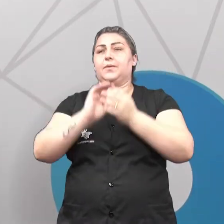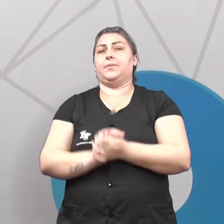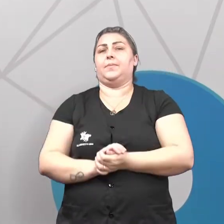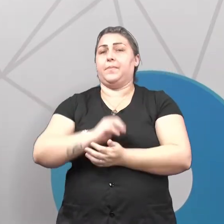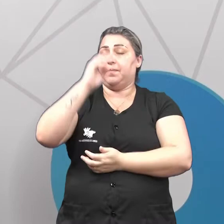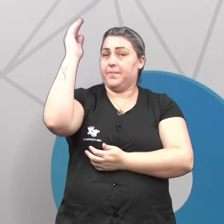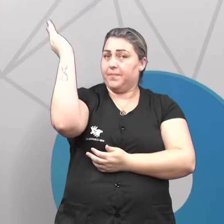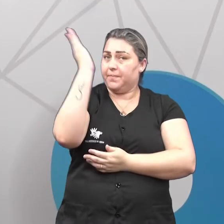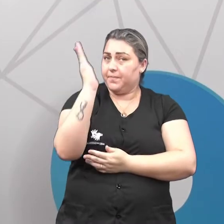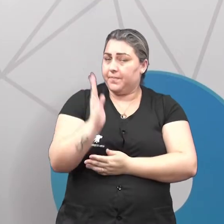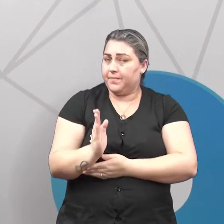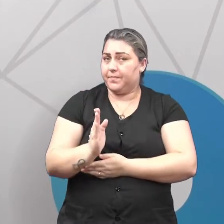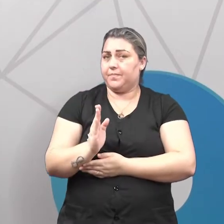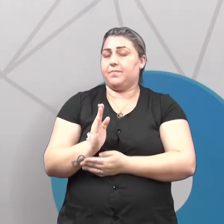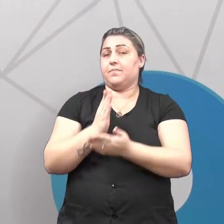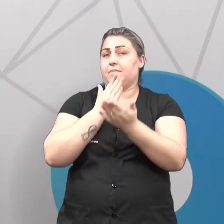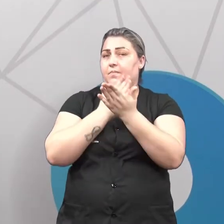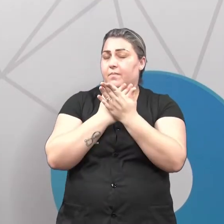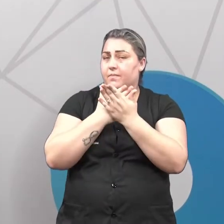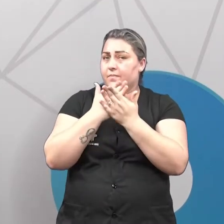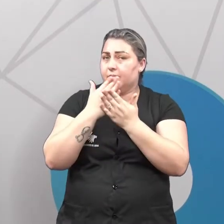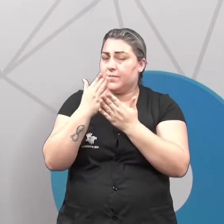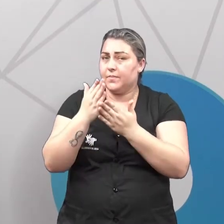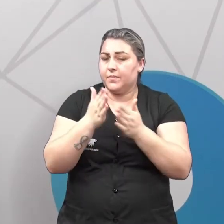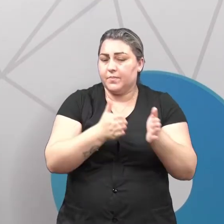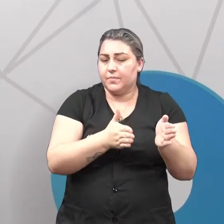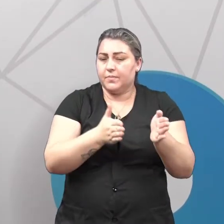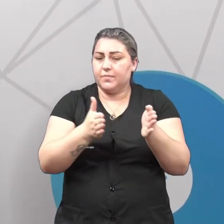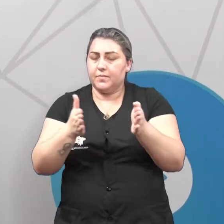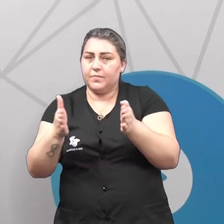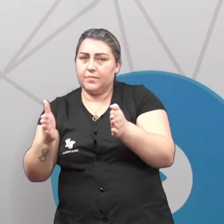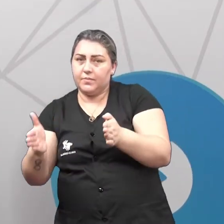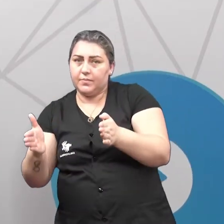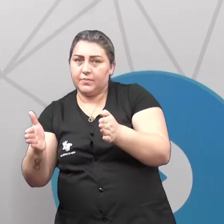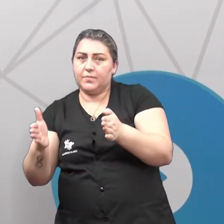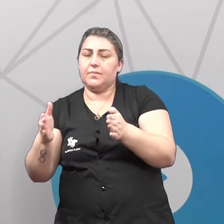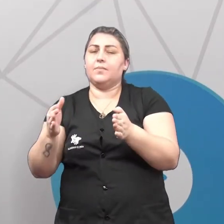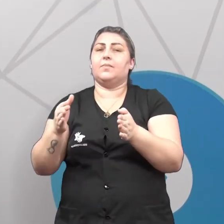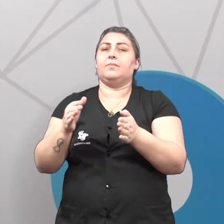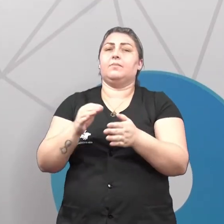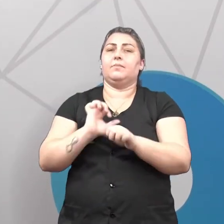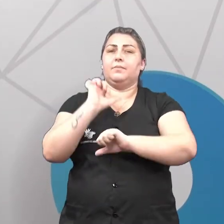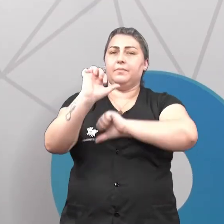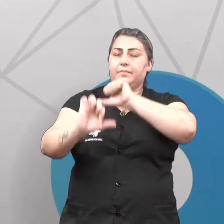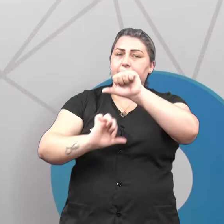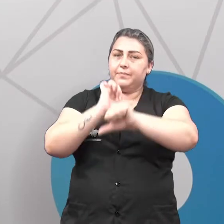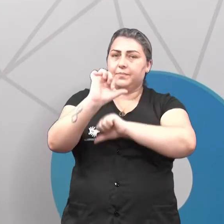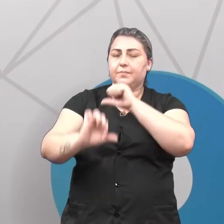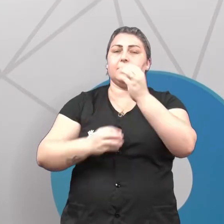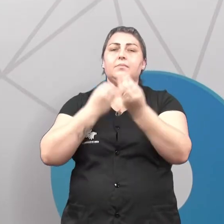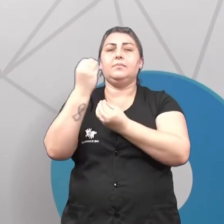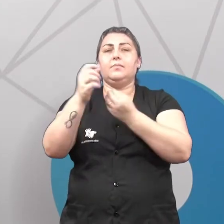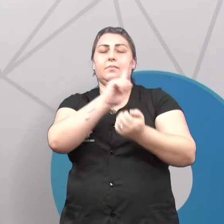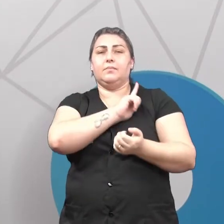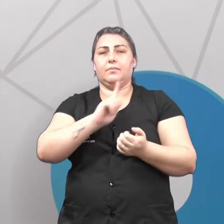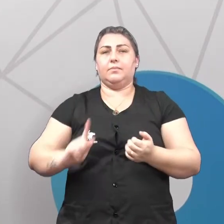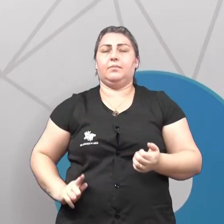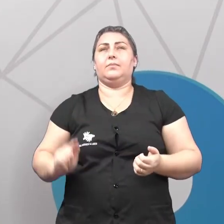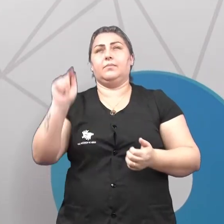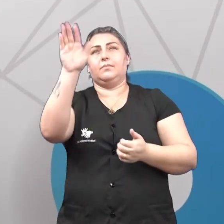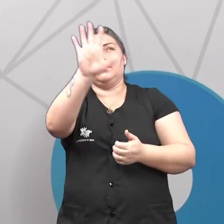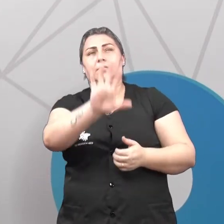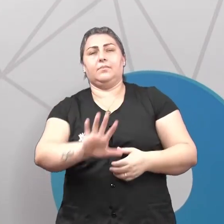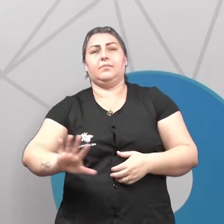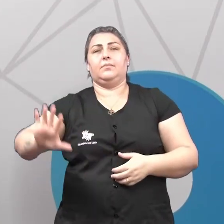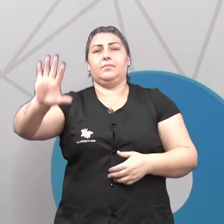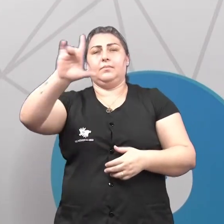O Brasil vai passar por um processo modernizador. Como nesses governos gerais que